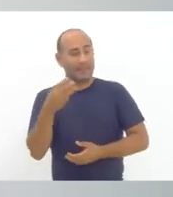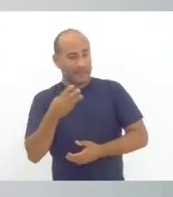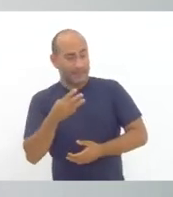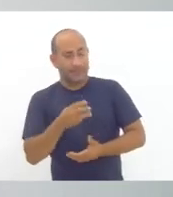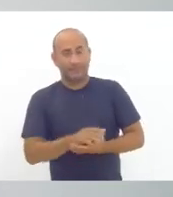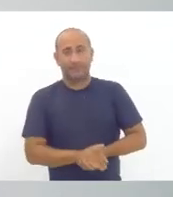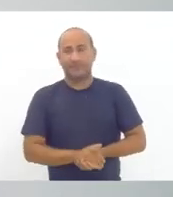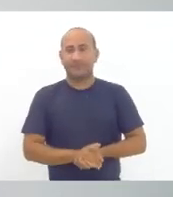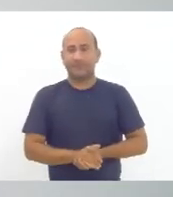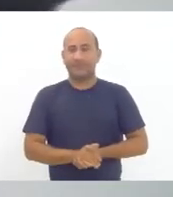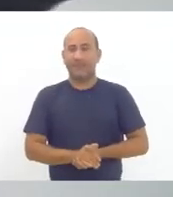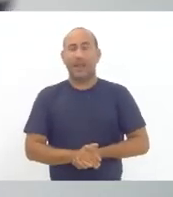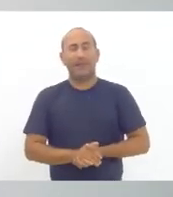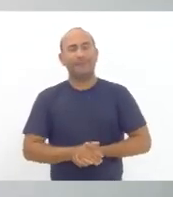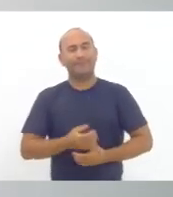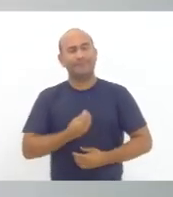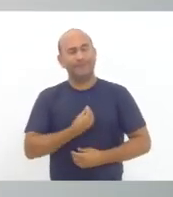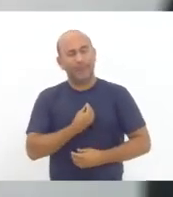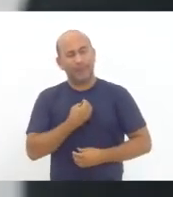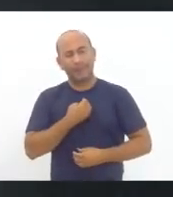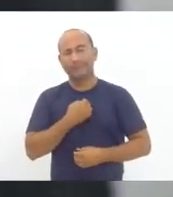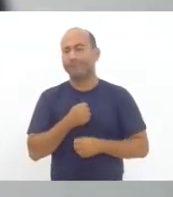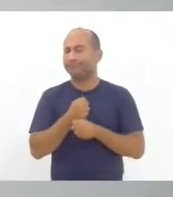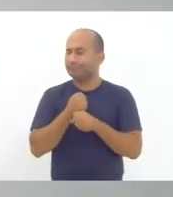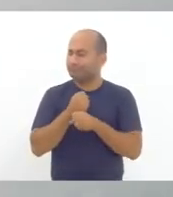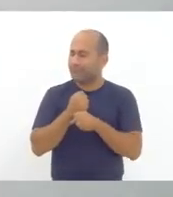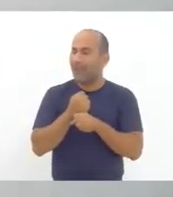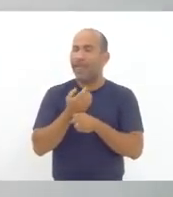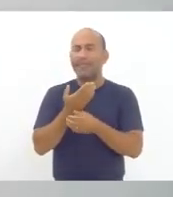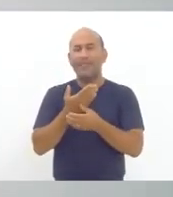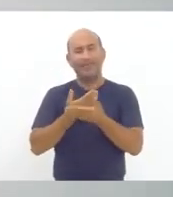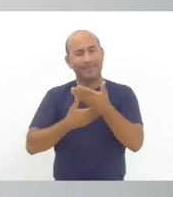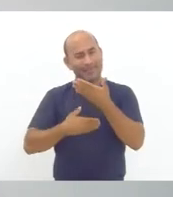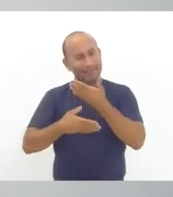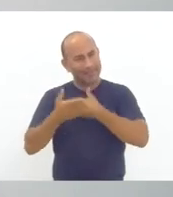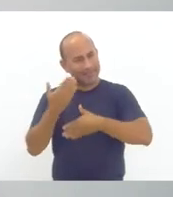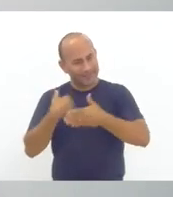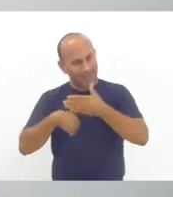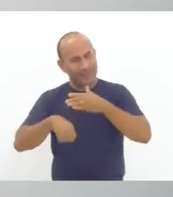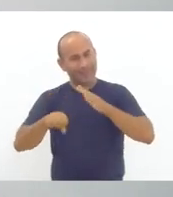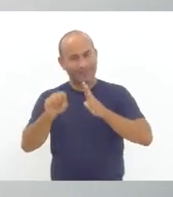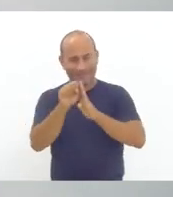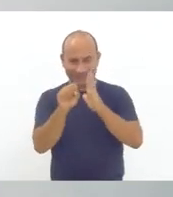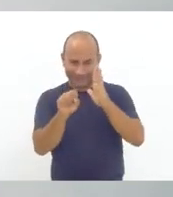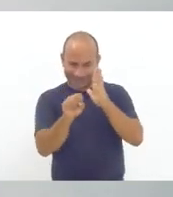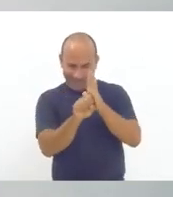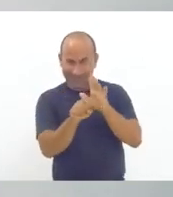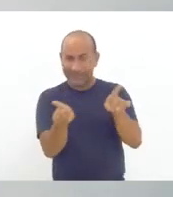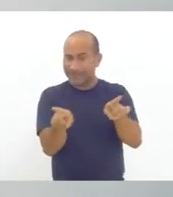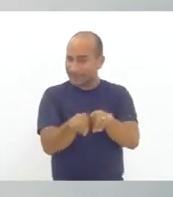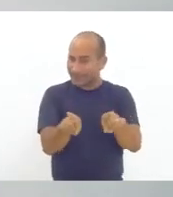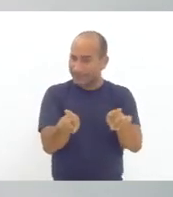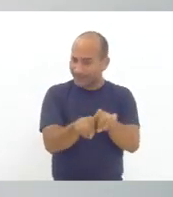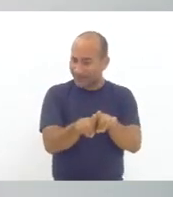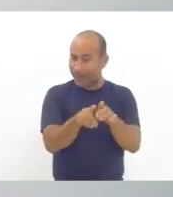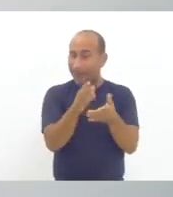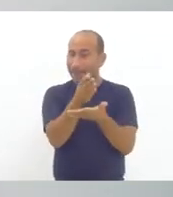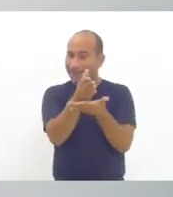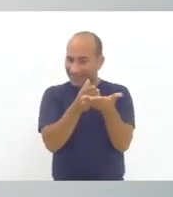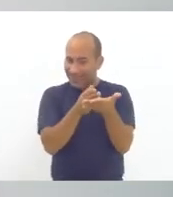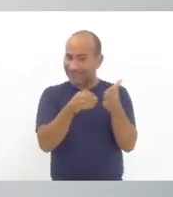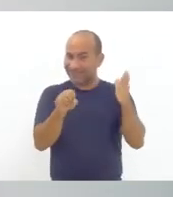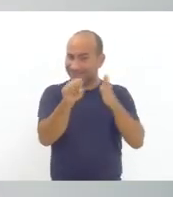na longa convivência também do século passado segunda metade do século passado vamos